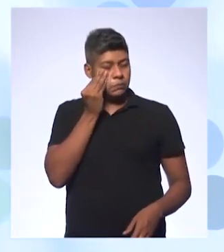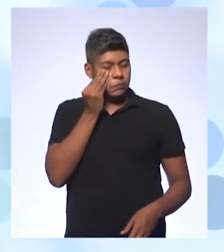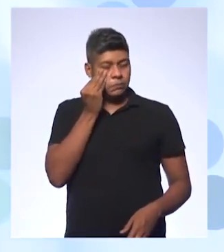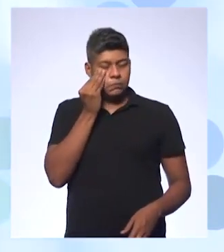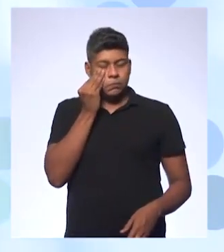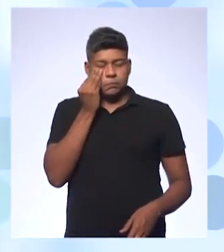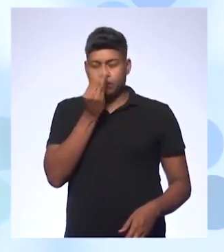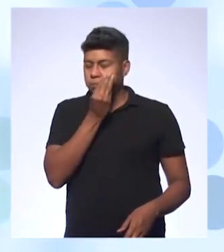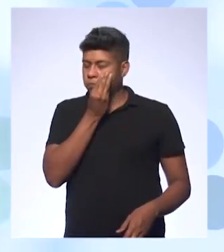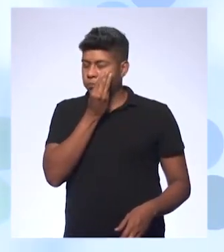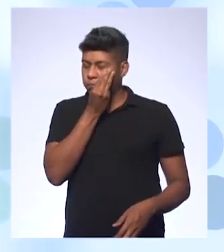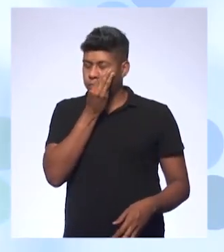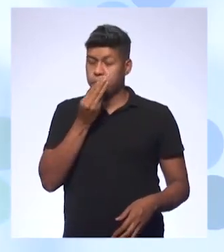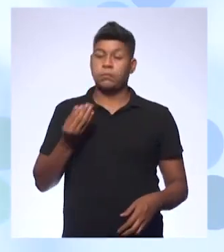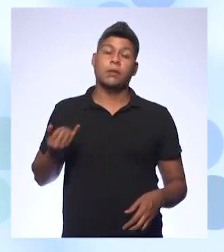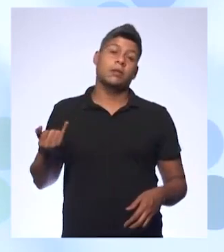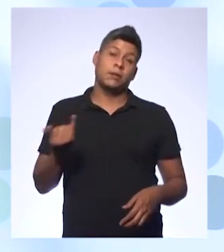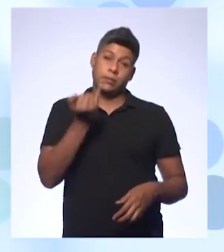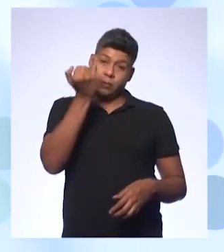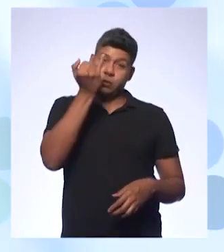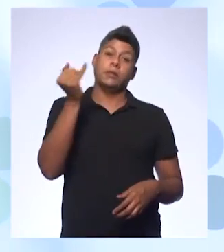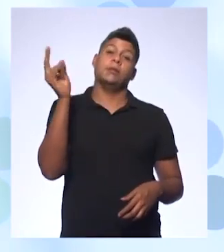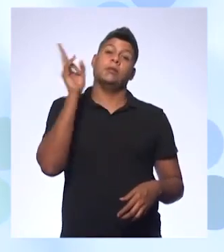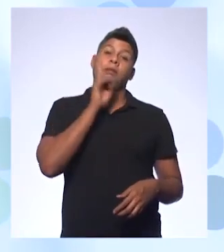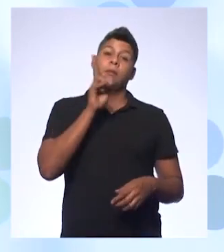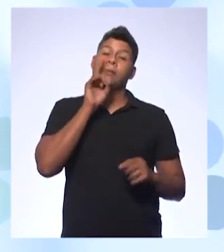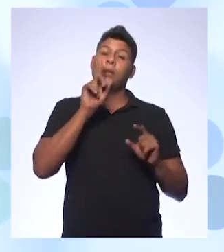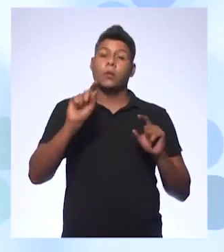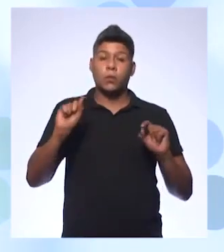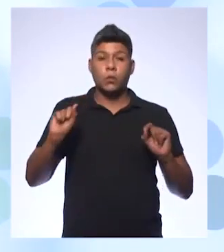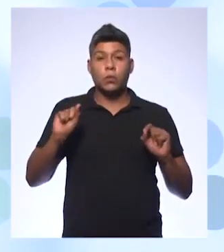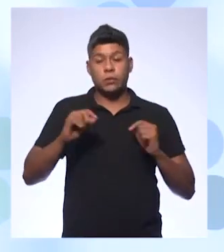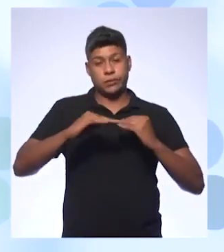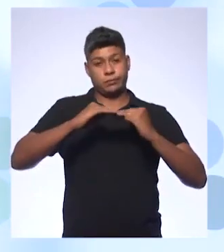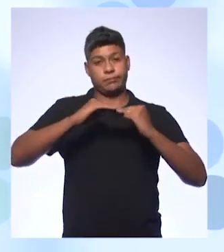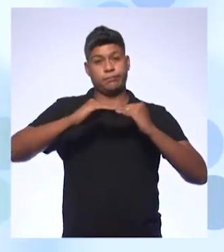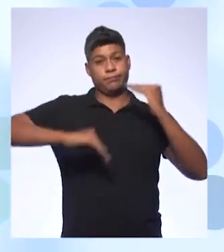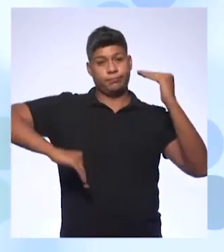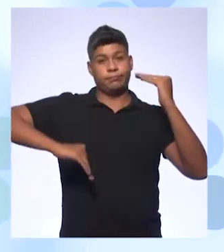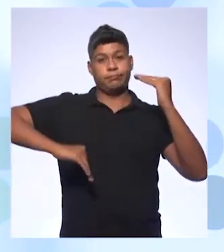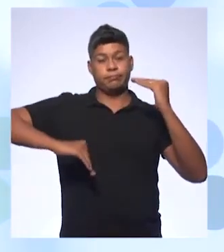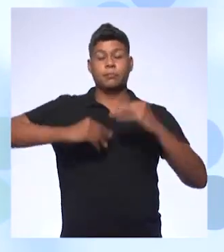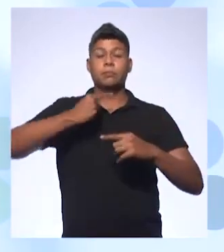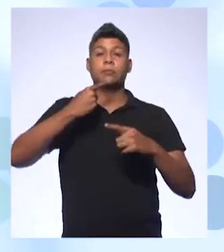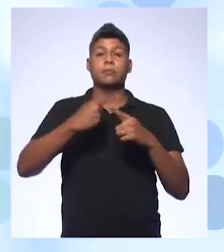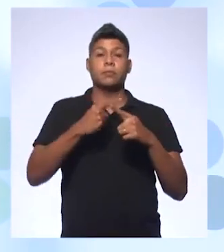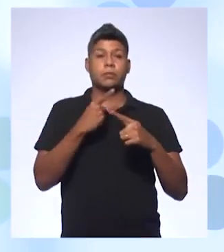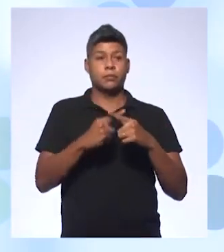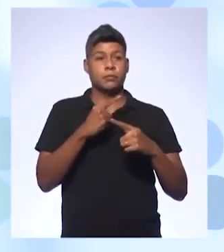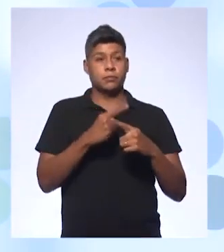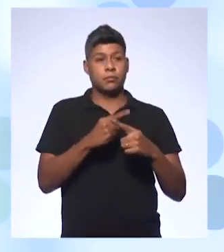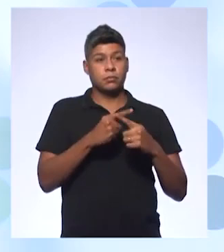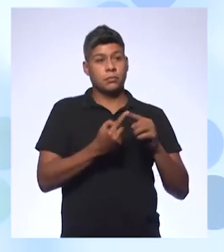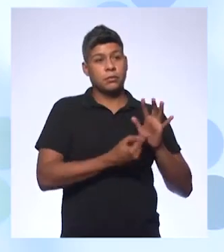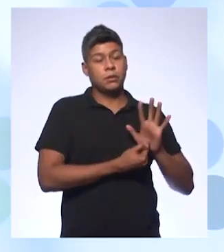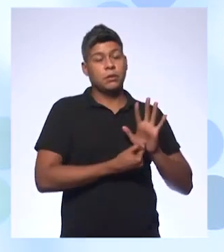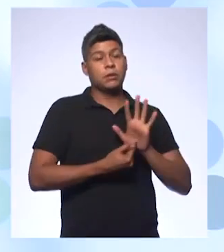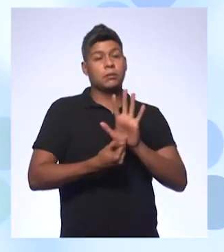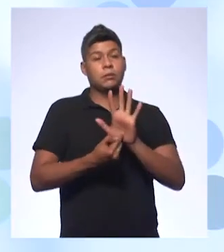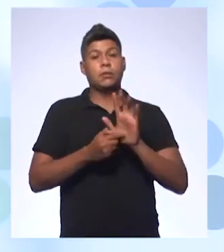né? É importante a gente retratar a situação de desigualdade com a crueza